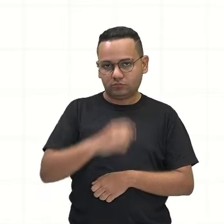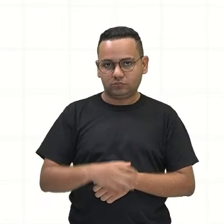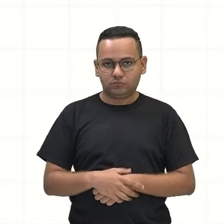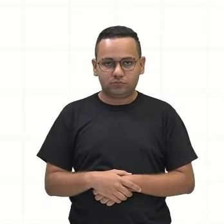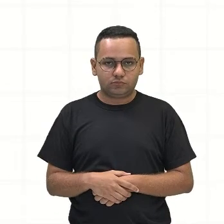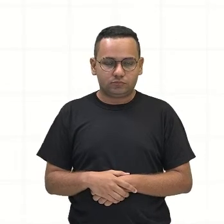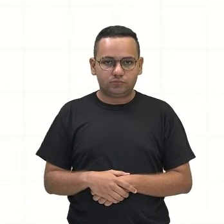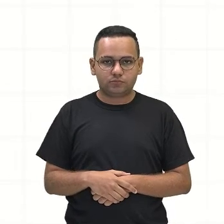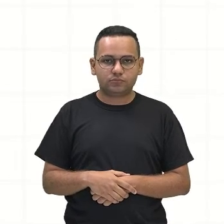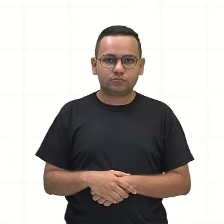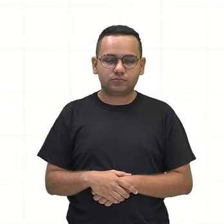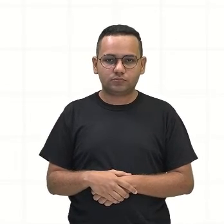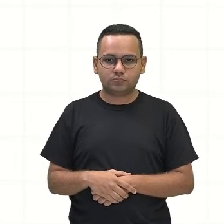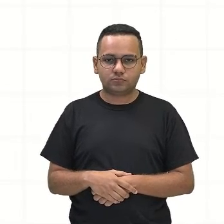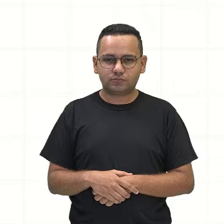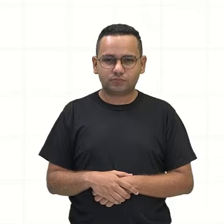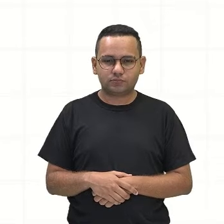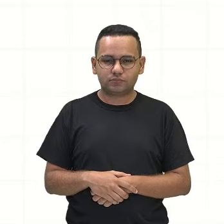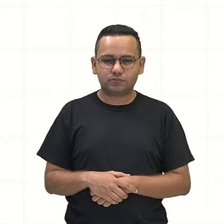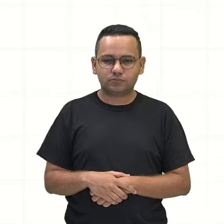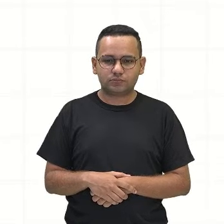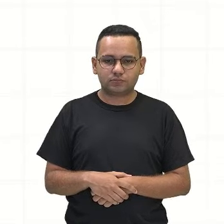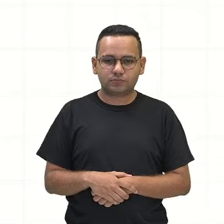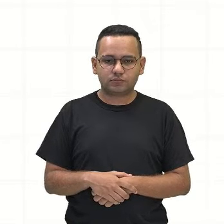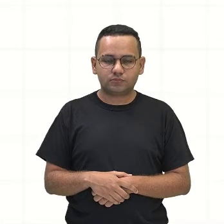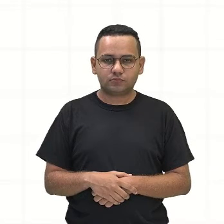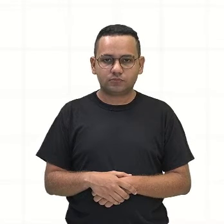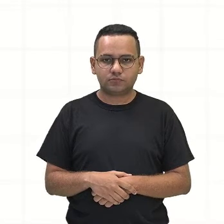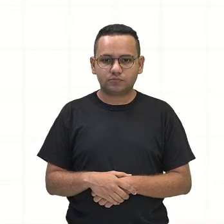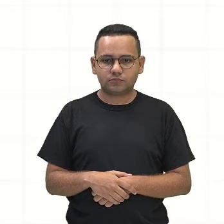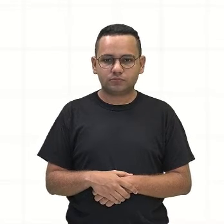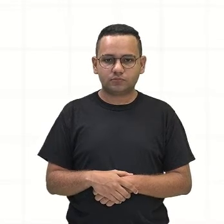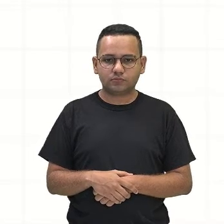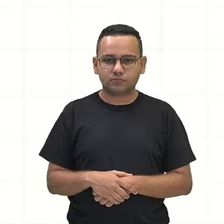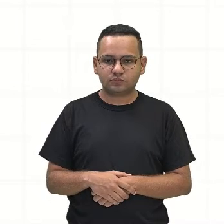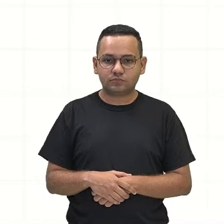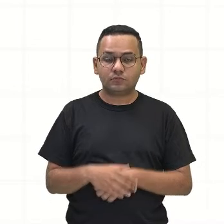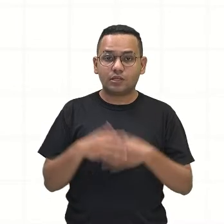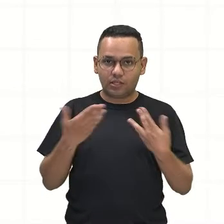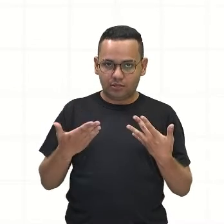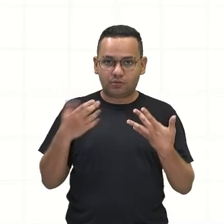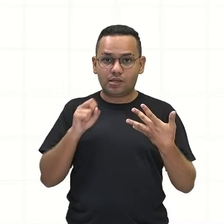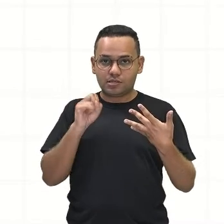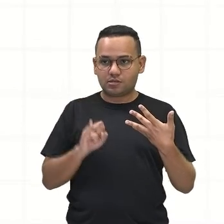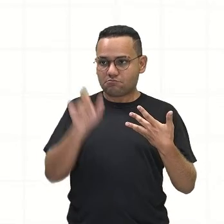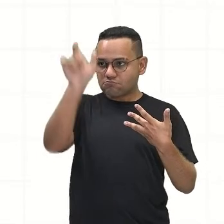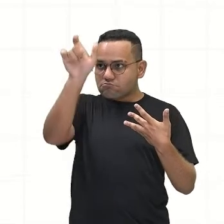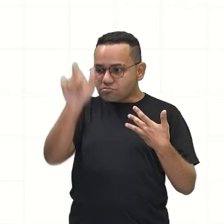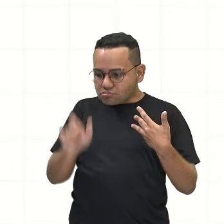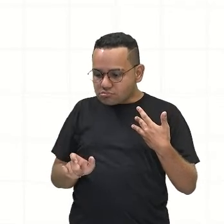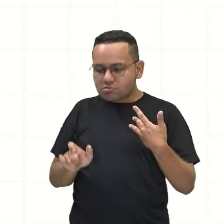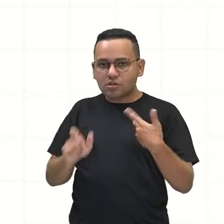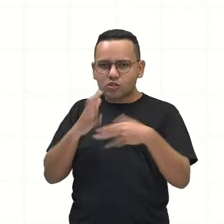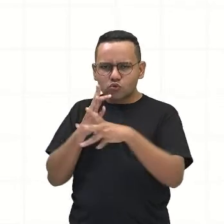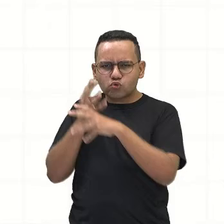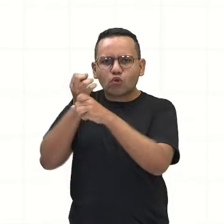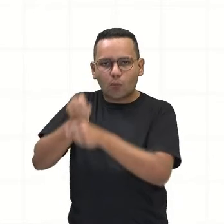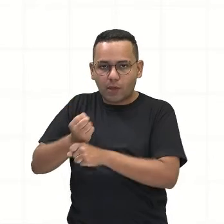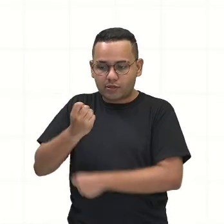a 1. E se nós pegarmos aqui todos esses números decimais e somarmos, vai dar